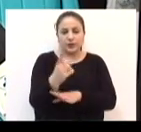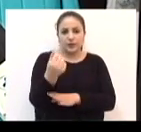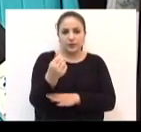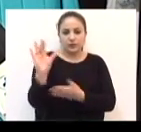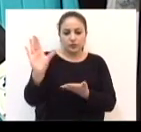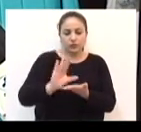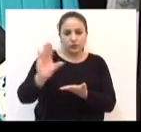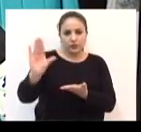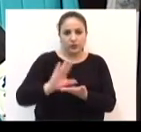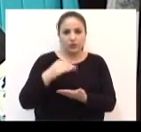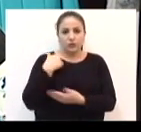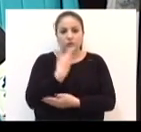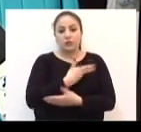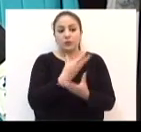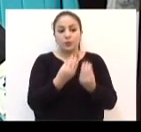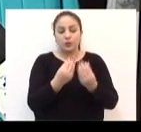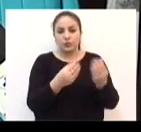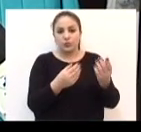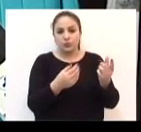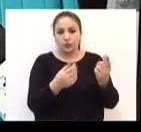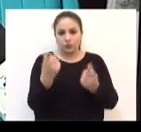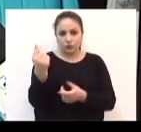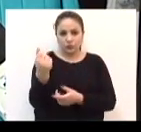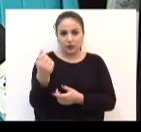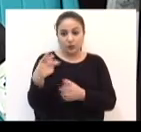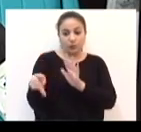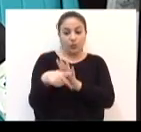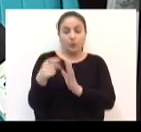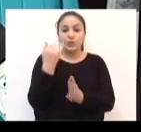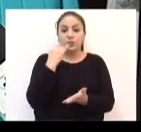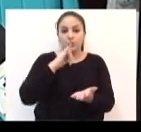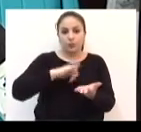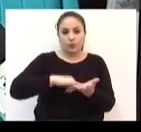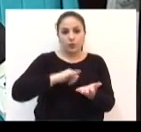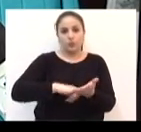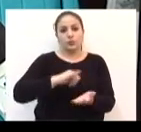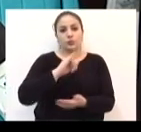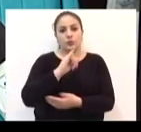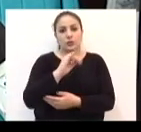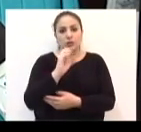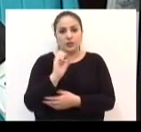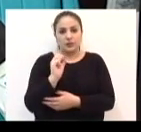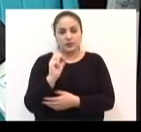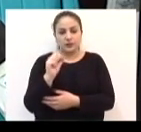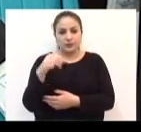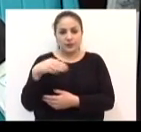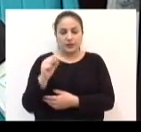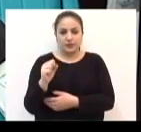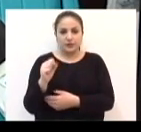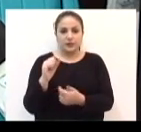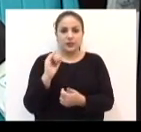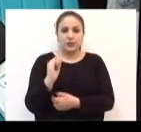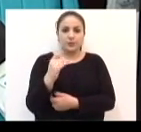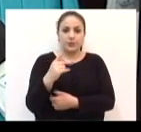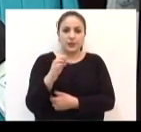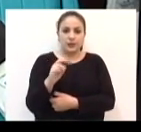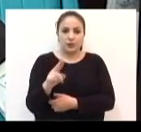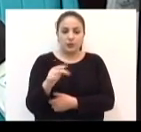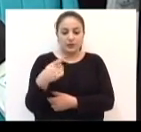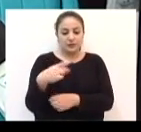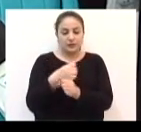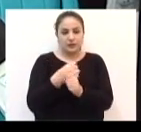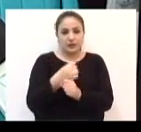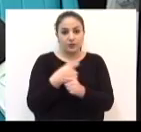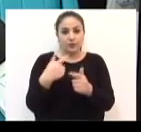né? Nós temos muitos recursos que vêm de impostos, do ICMS, de IPTU, de outros repasses, e que esse ano, por ser um